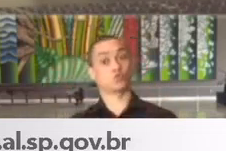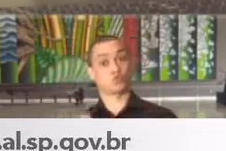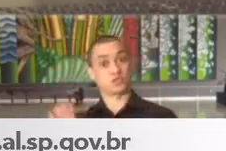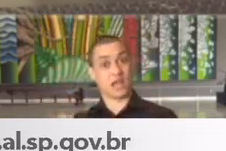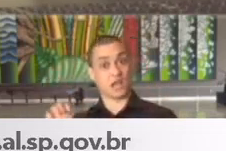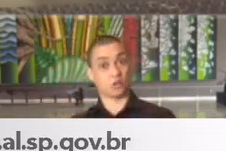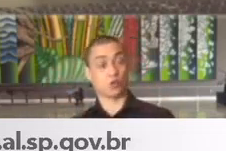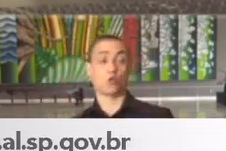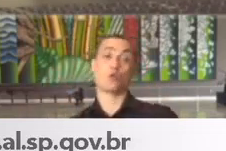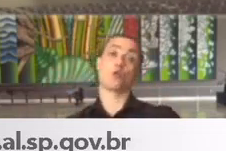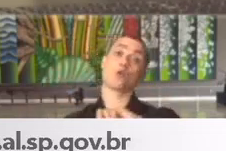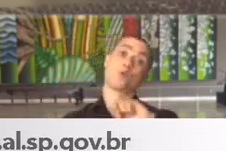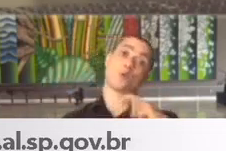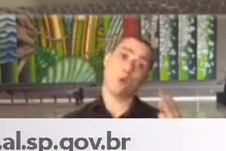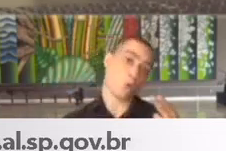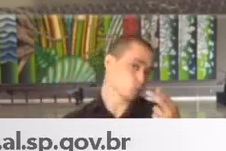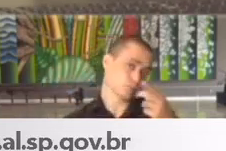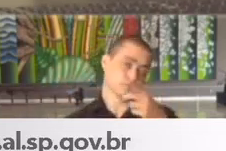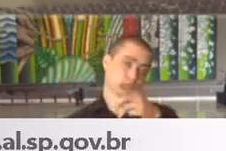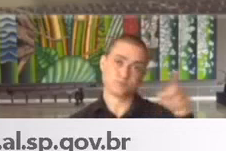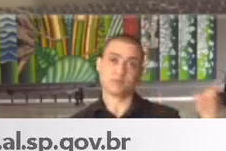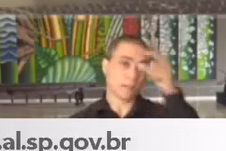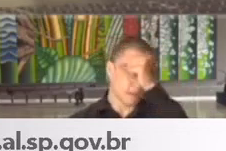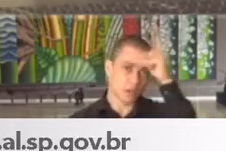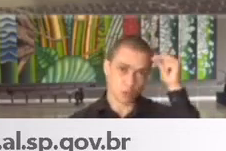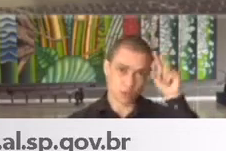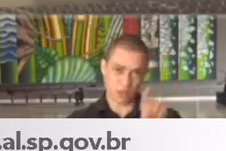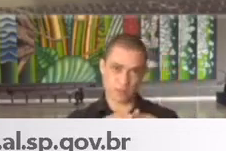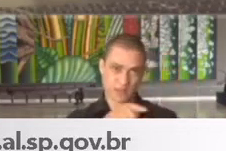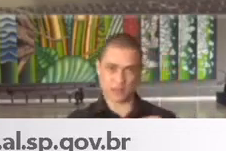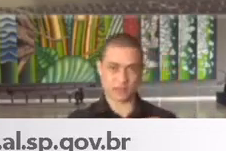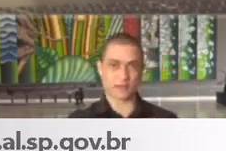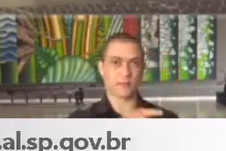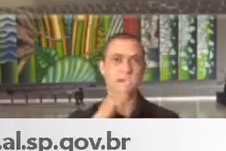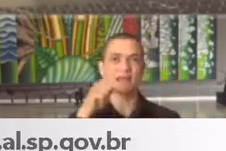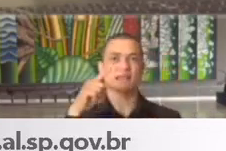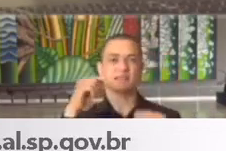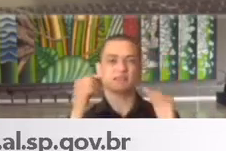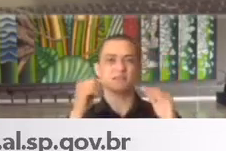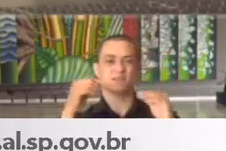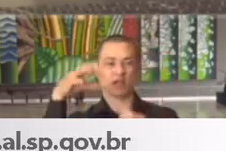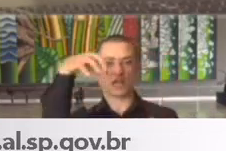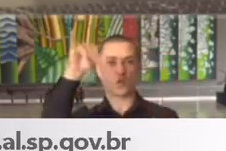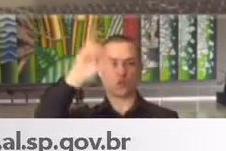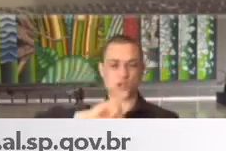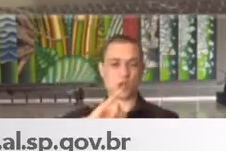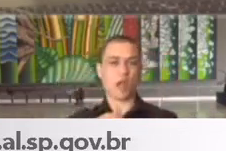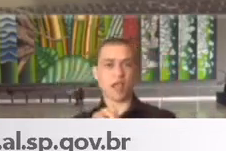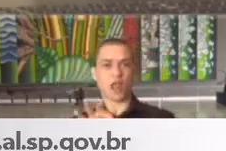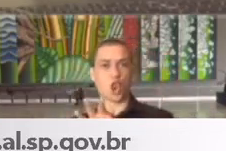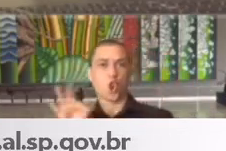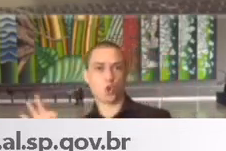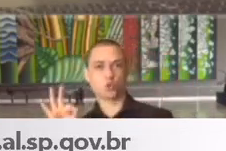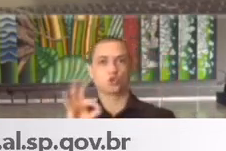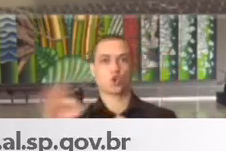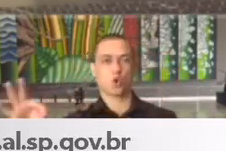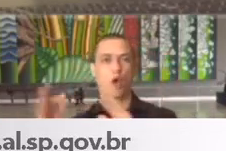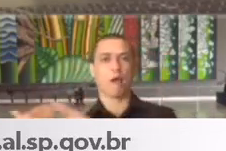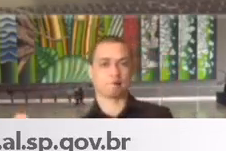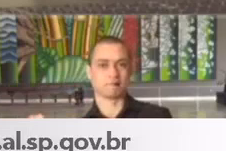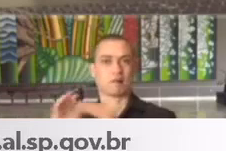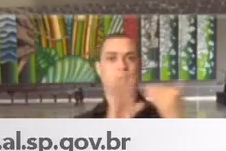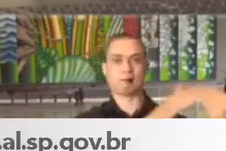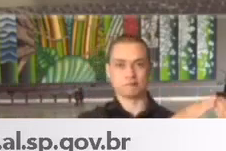em pontos da cidade de São Paulo, mais periféricos, no sentido de dar mais conforto para o paciente e